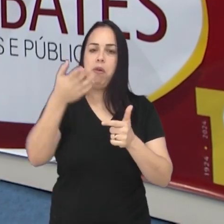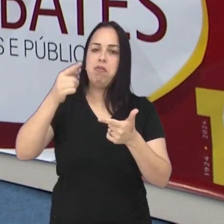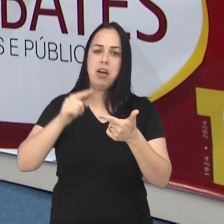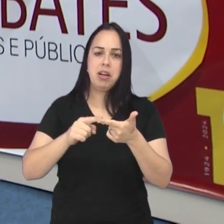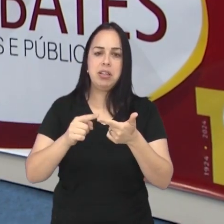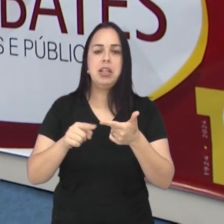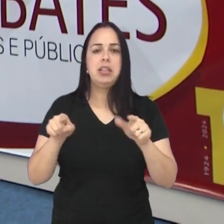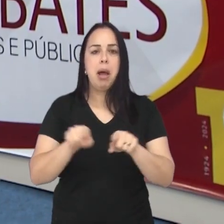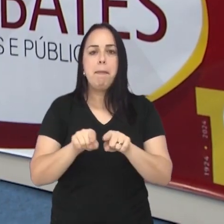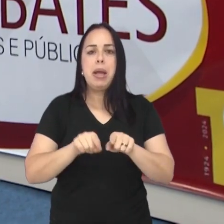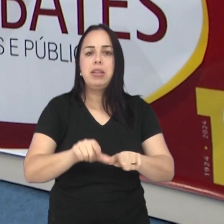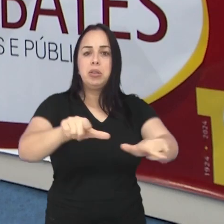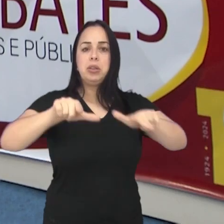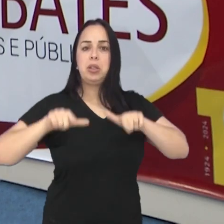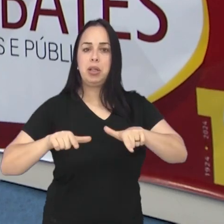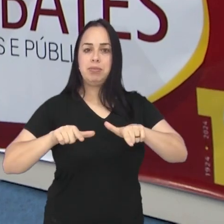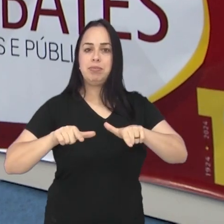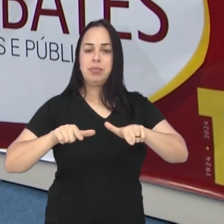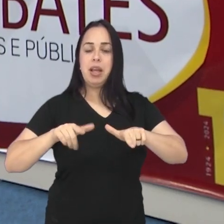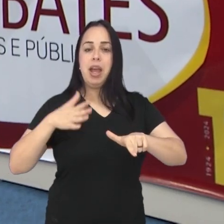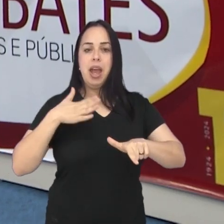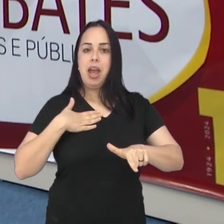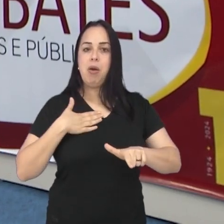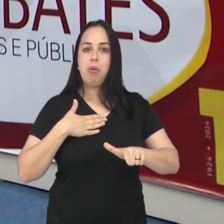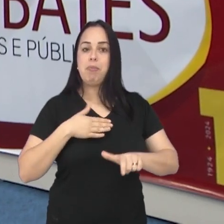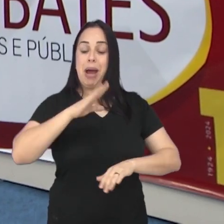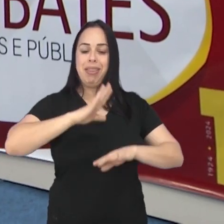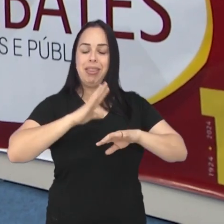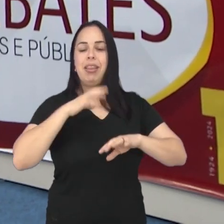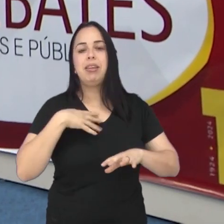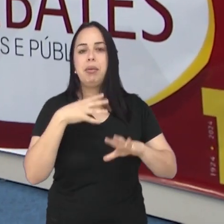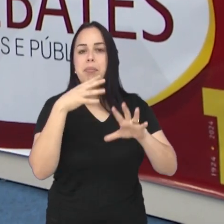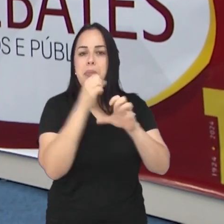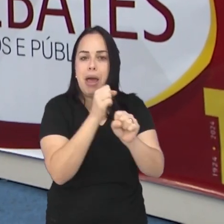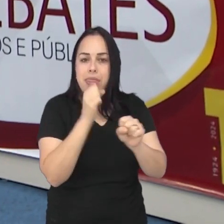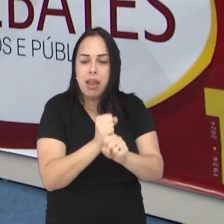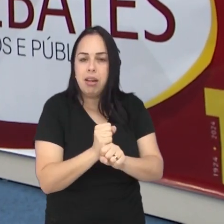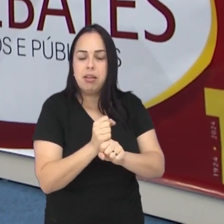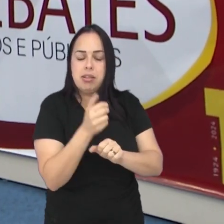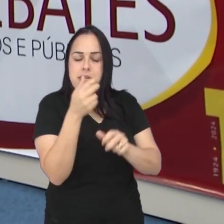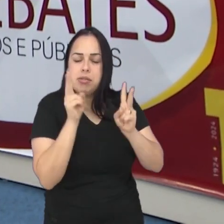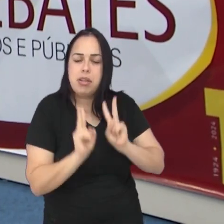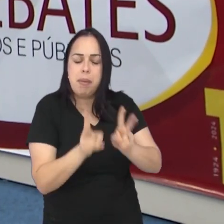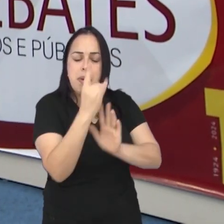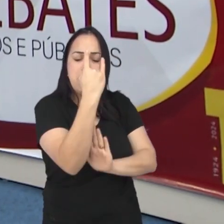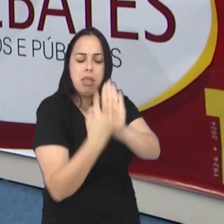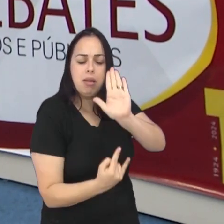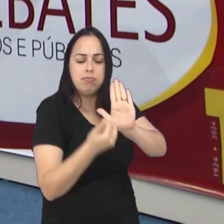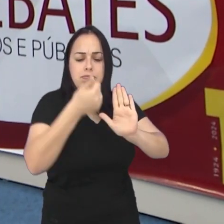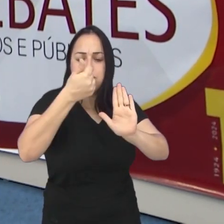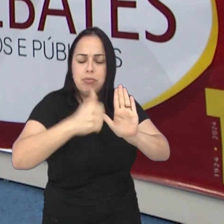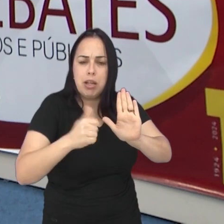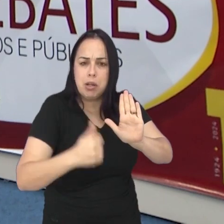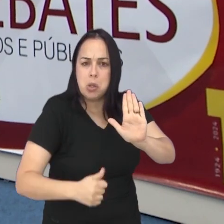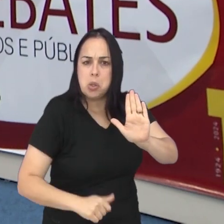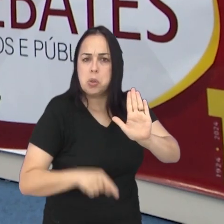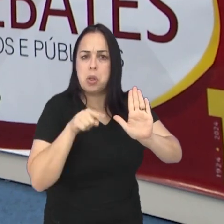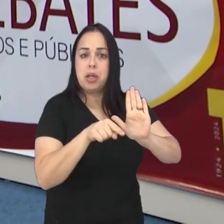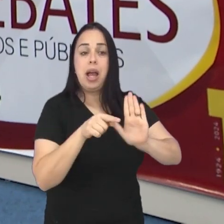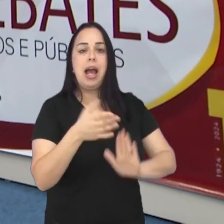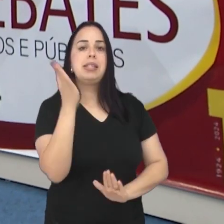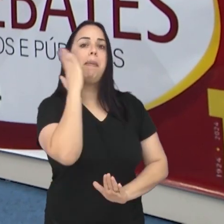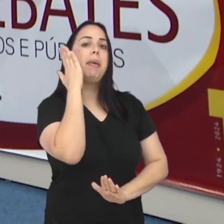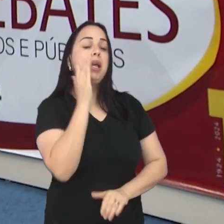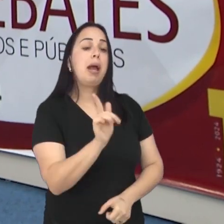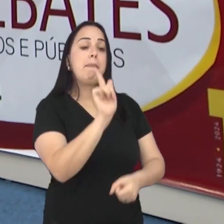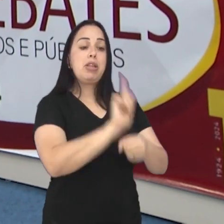novo, antigo, todos os diplomas jurídicos são materiais para o nosso trabalho. Nós sempre analisamos a conformidade